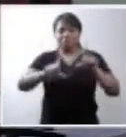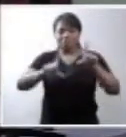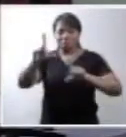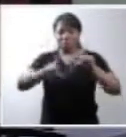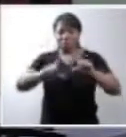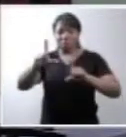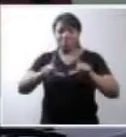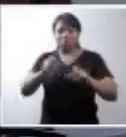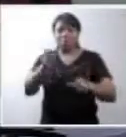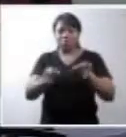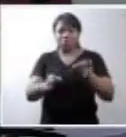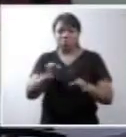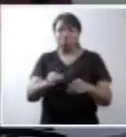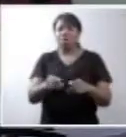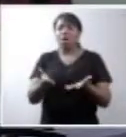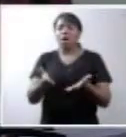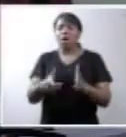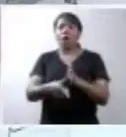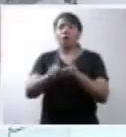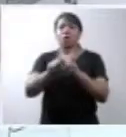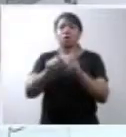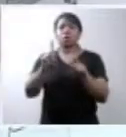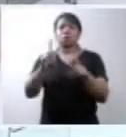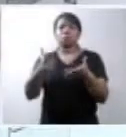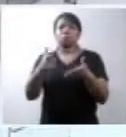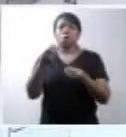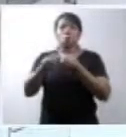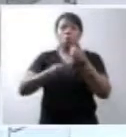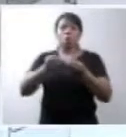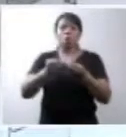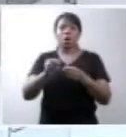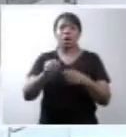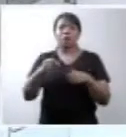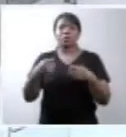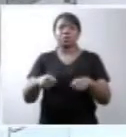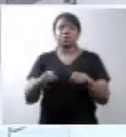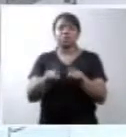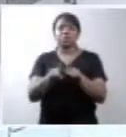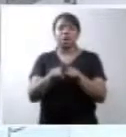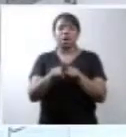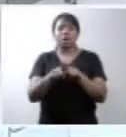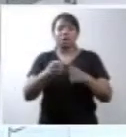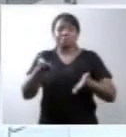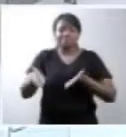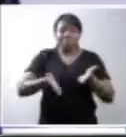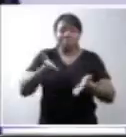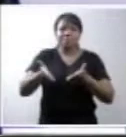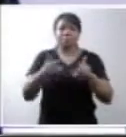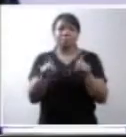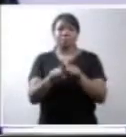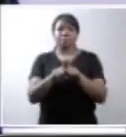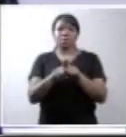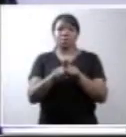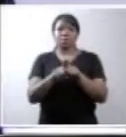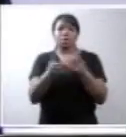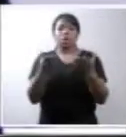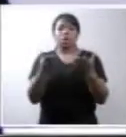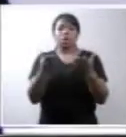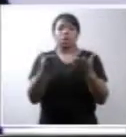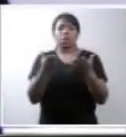Realmente não havia atentado para a necessidade de viabilizarmos